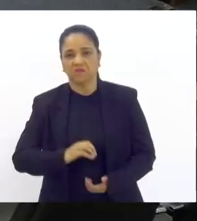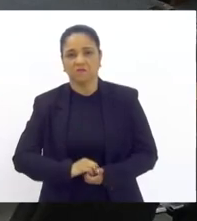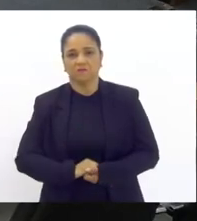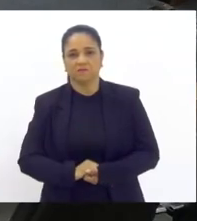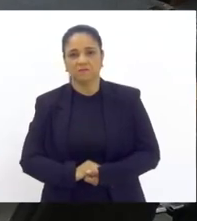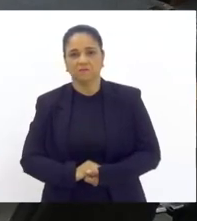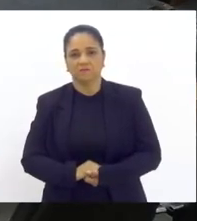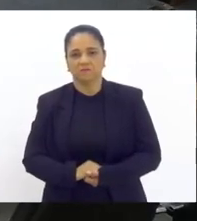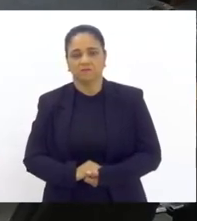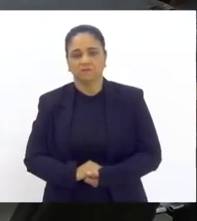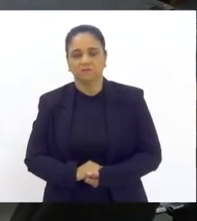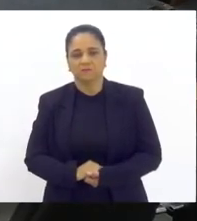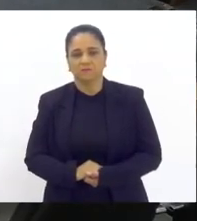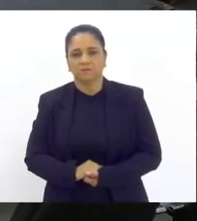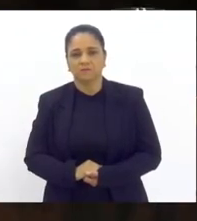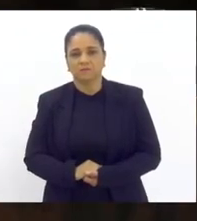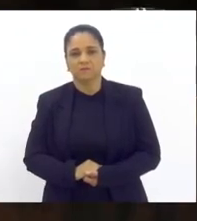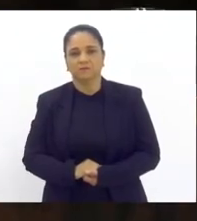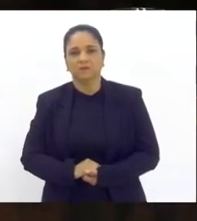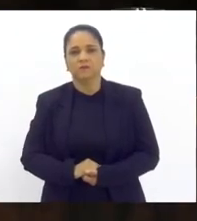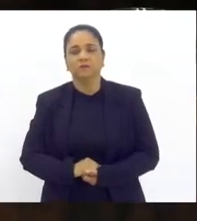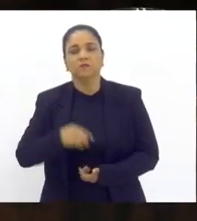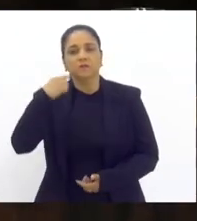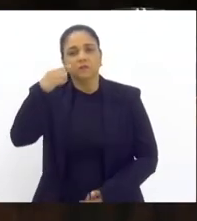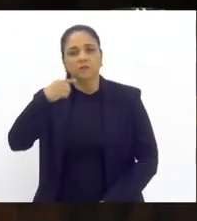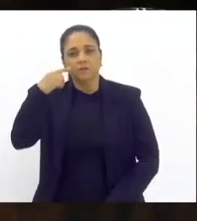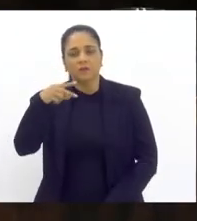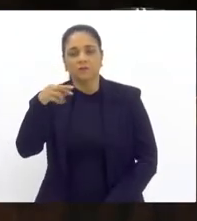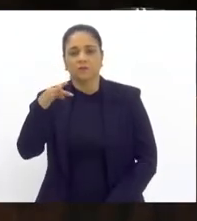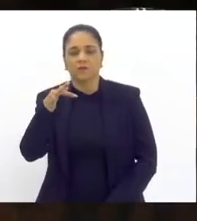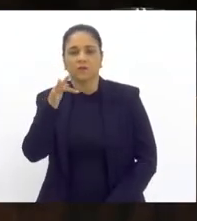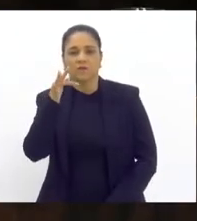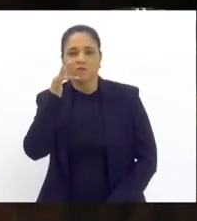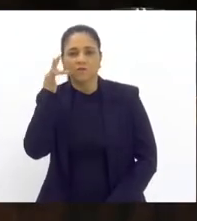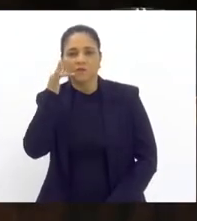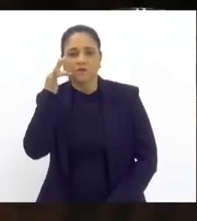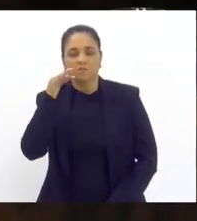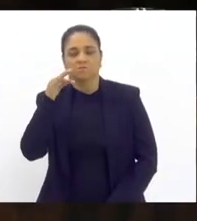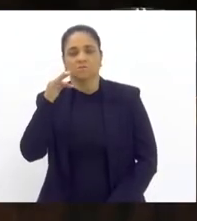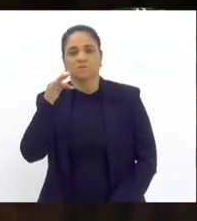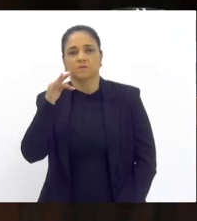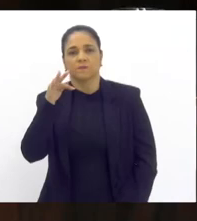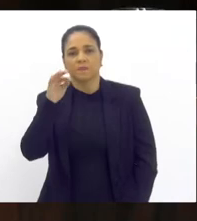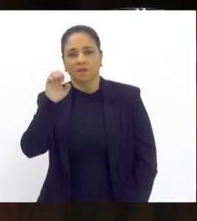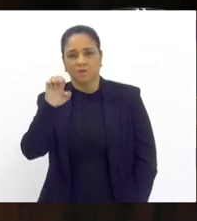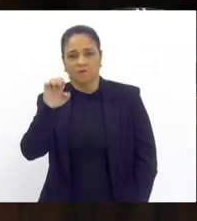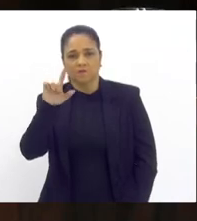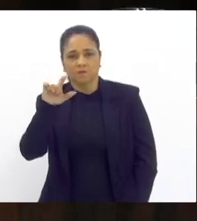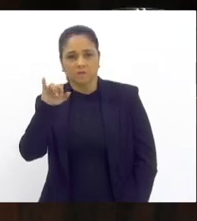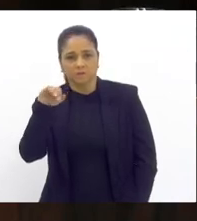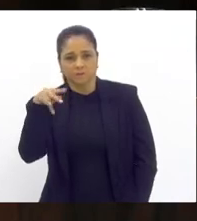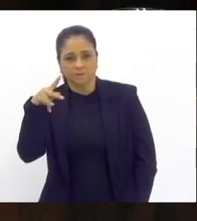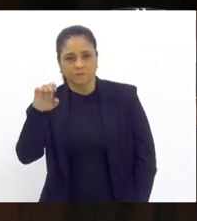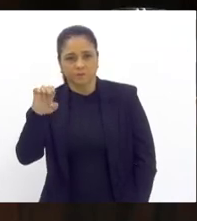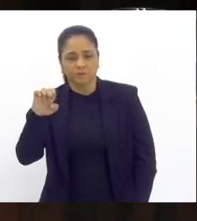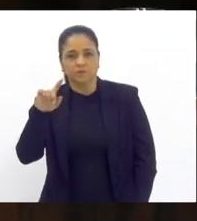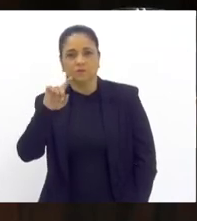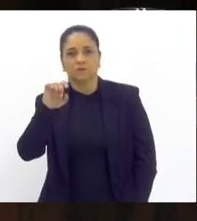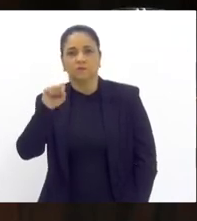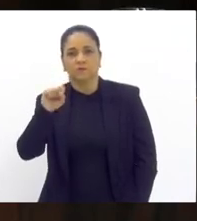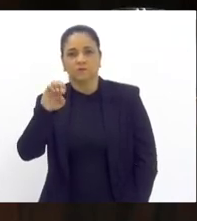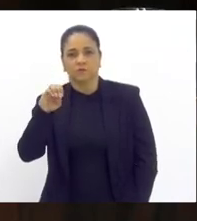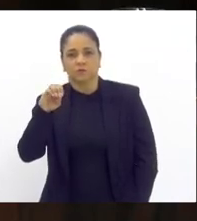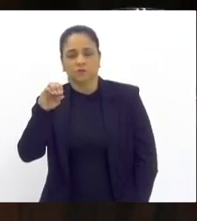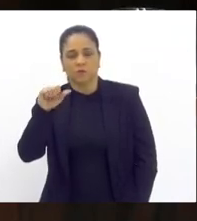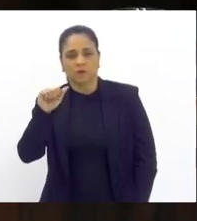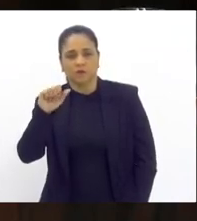Está aí? Não. Chamar o deputado Felipe Soares para proferir parecer pela Comissão de Segurança Pública e Assuntos